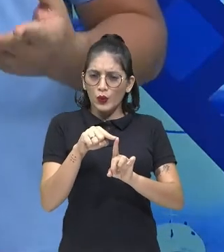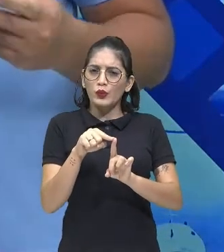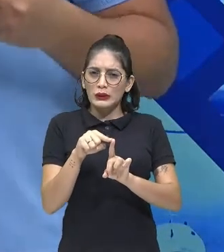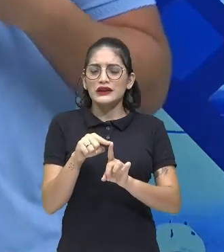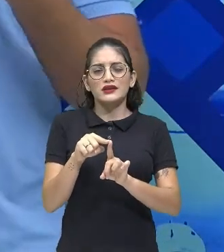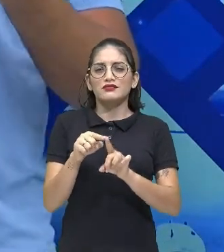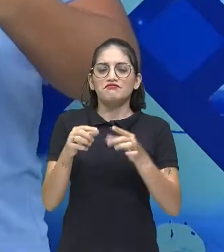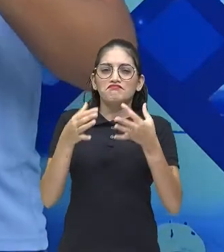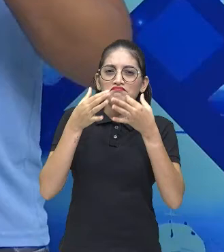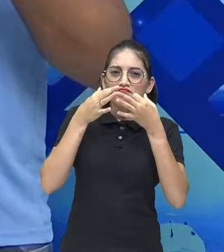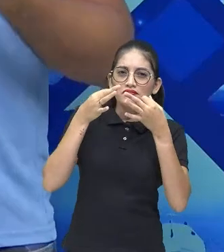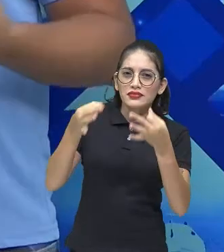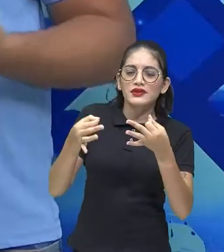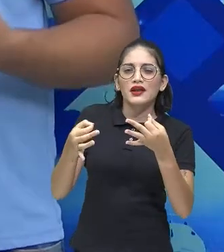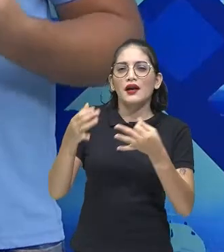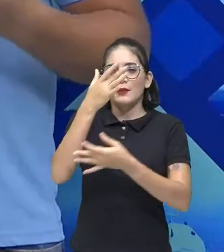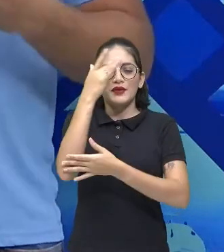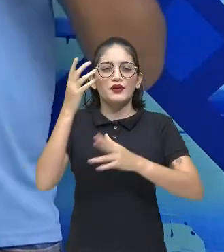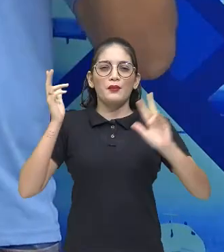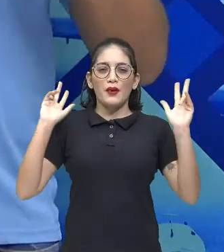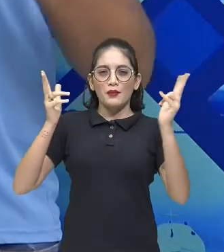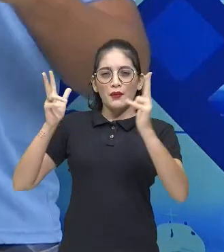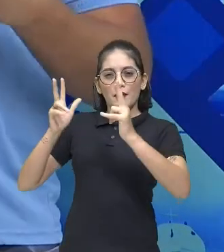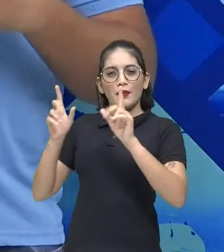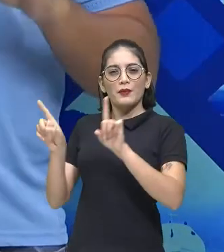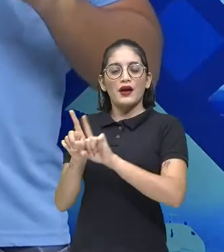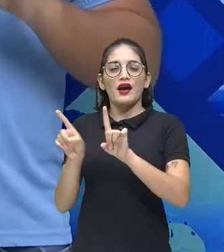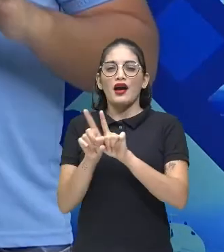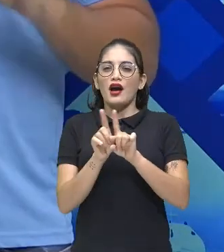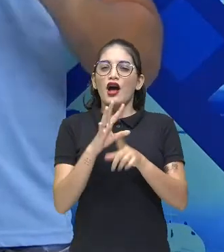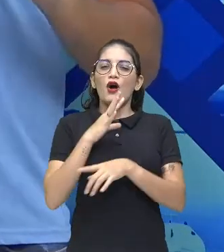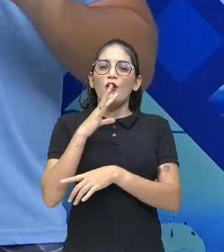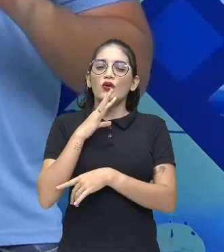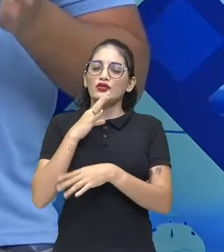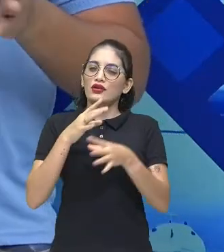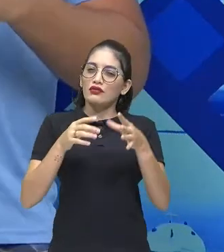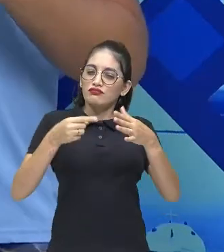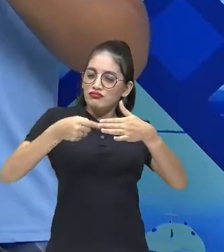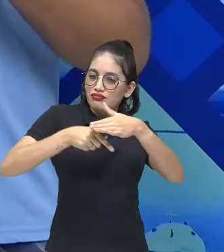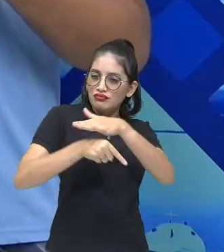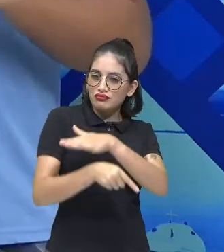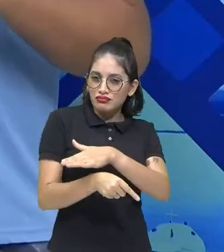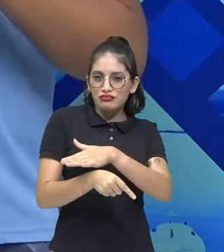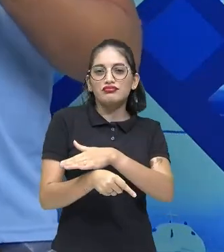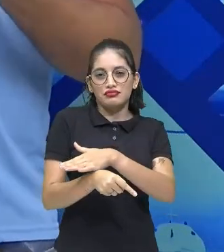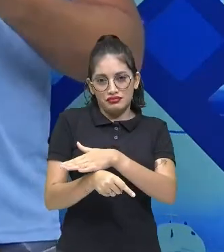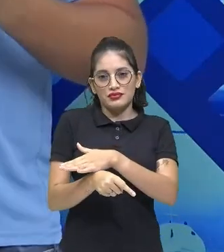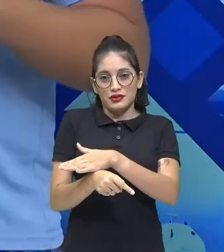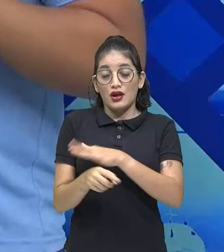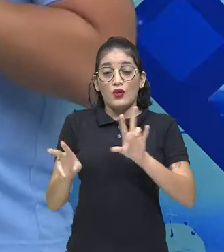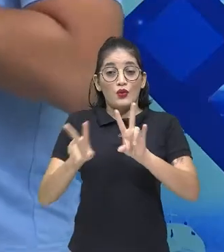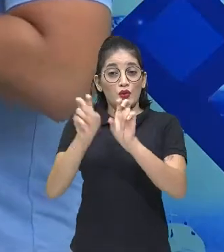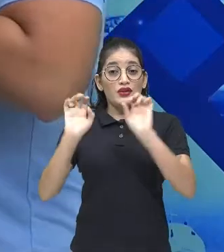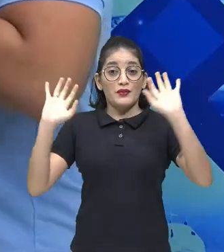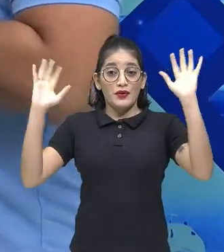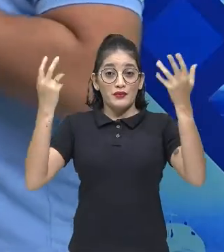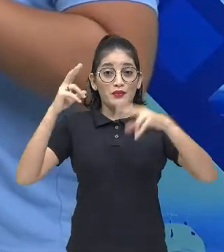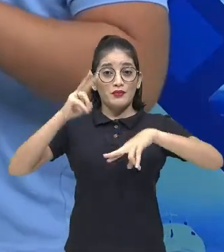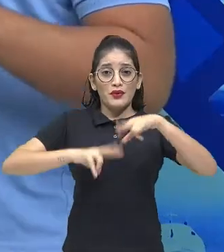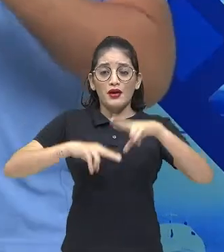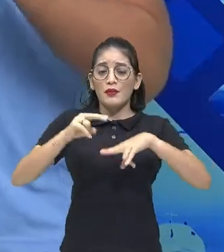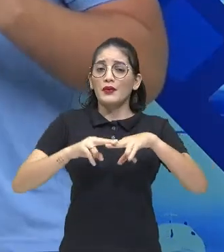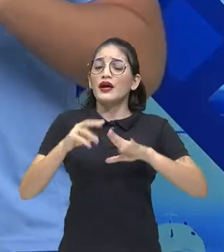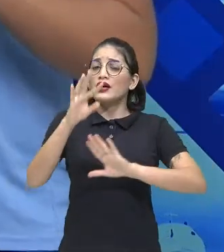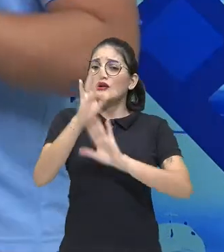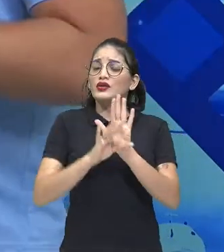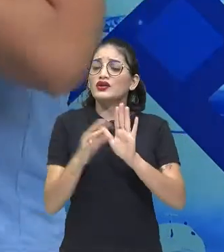entreter, de fazer a gente se divertir, de conhecer um pouquinho, né, de uma forma secundária a festa junina, esse texto aqui traz uma